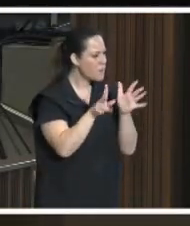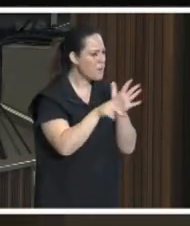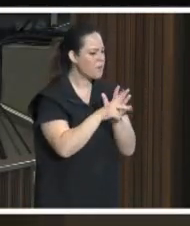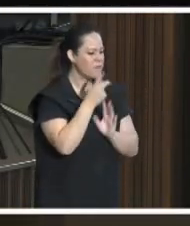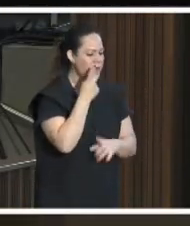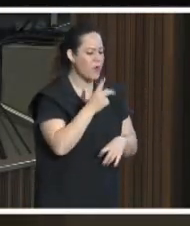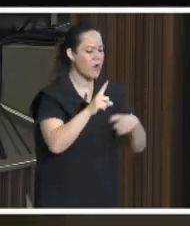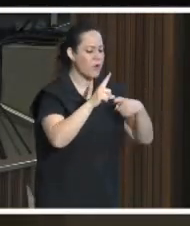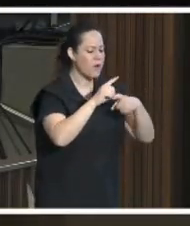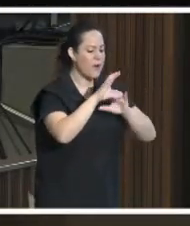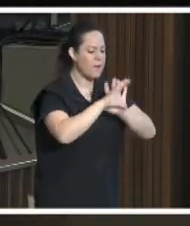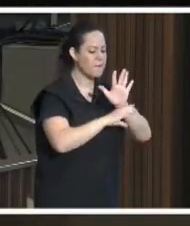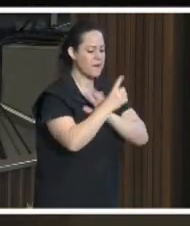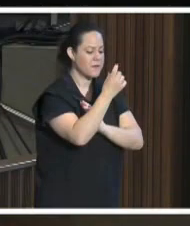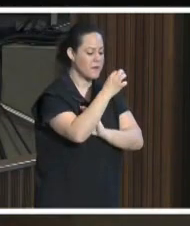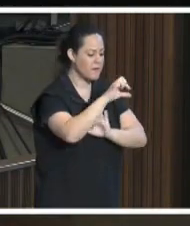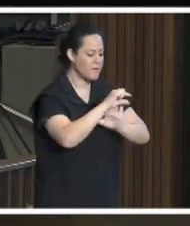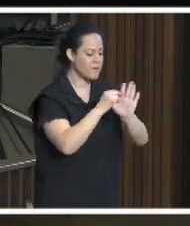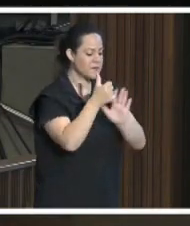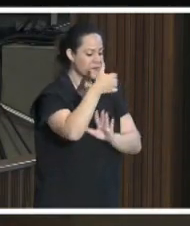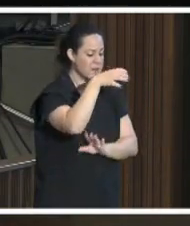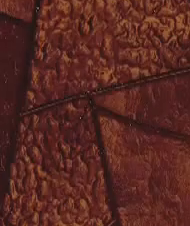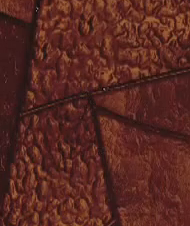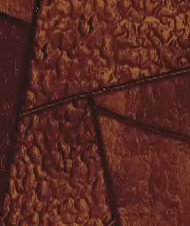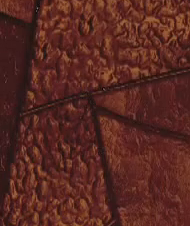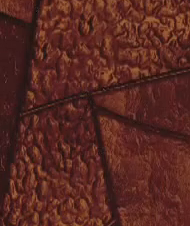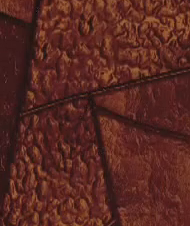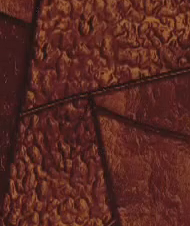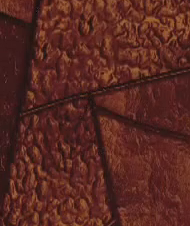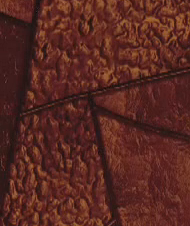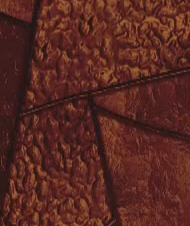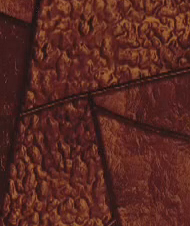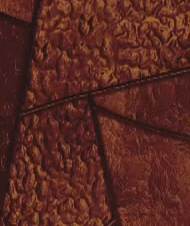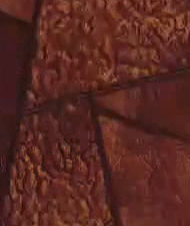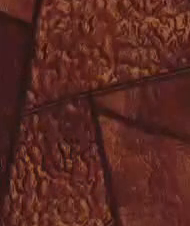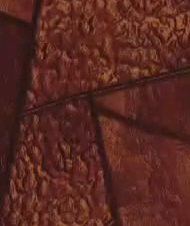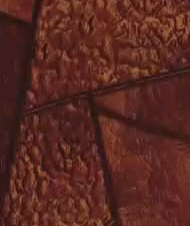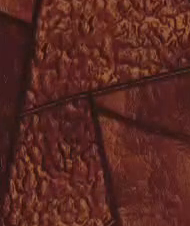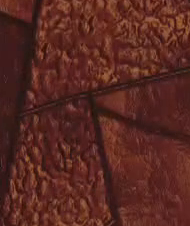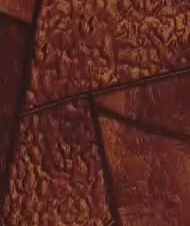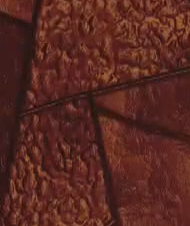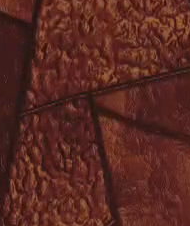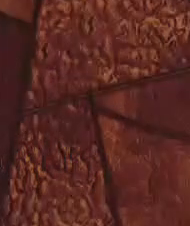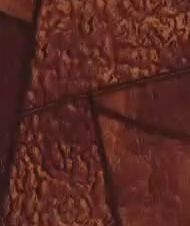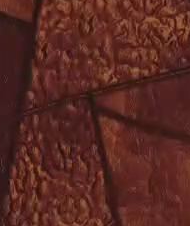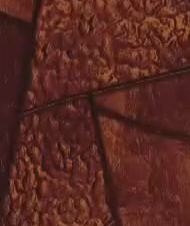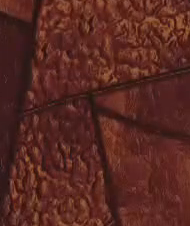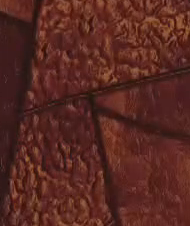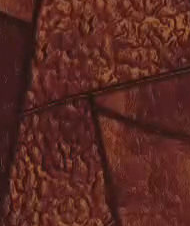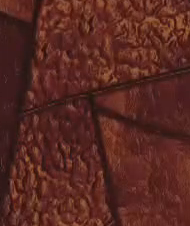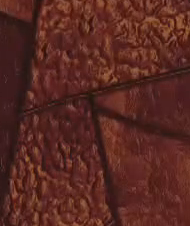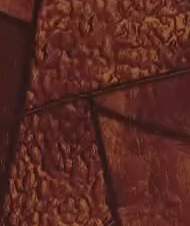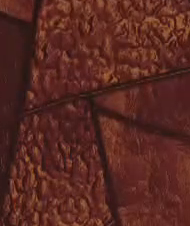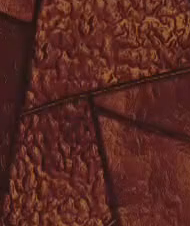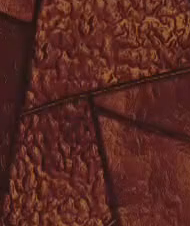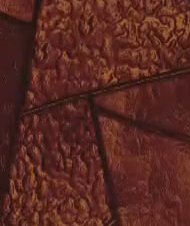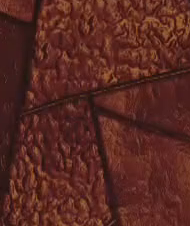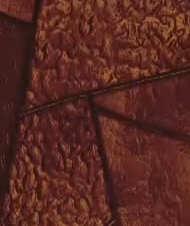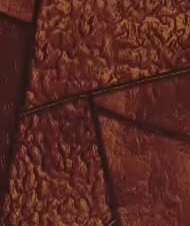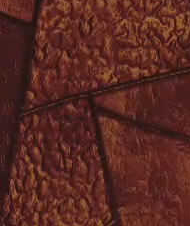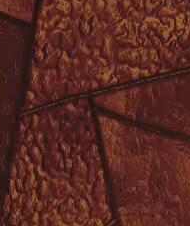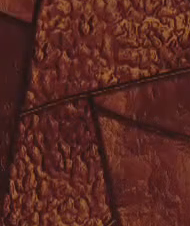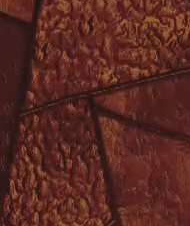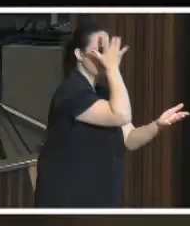Lucas 19, verso 10. Pois o Filho do Homem veio buscar e salvar o que